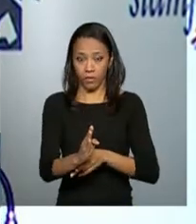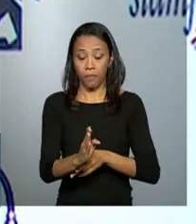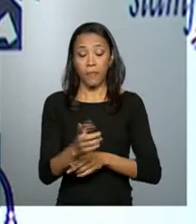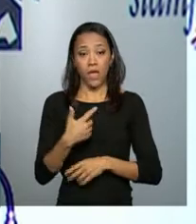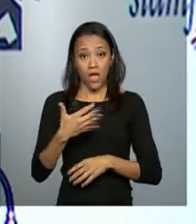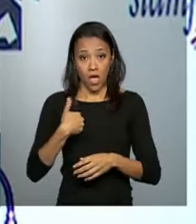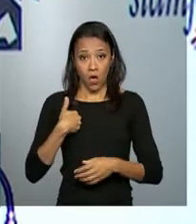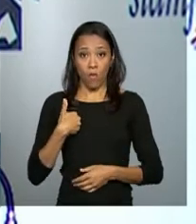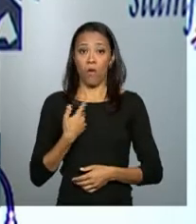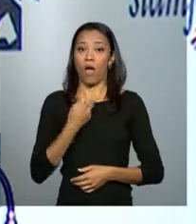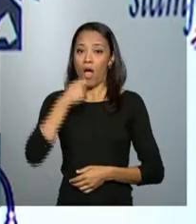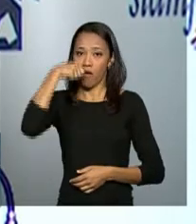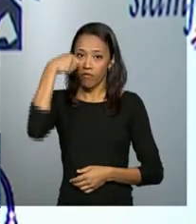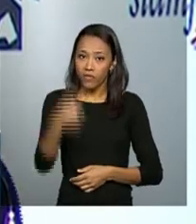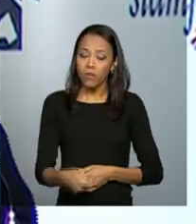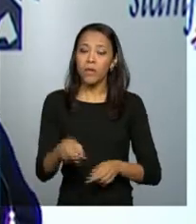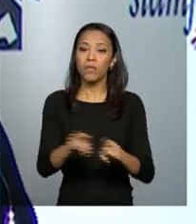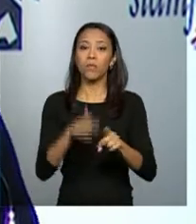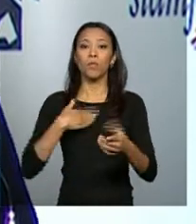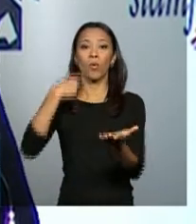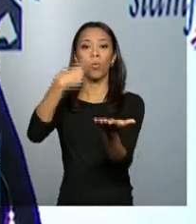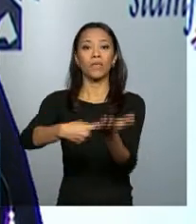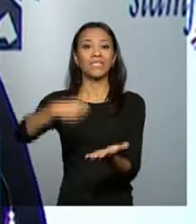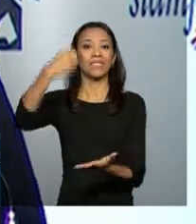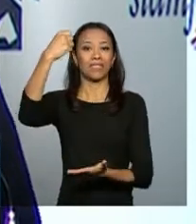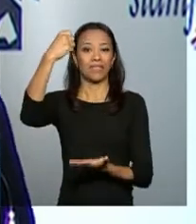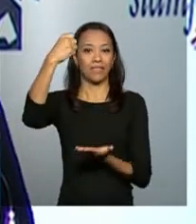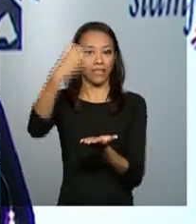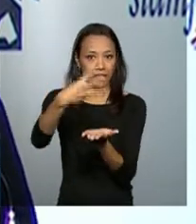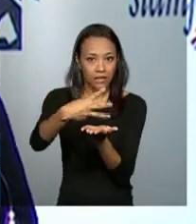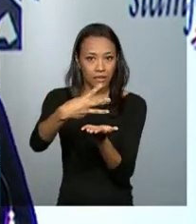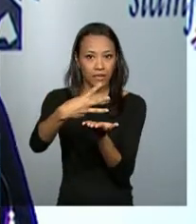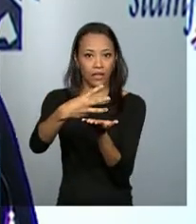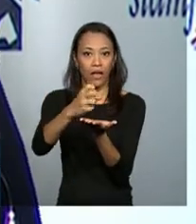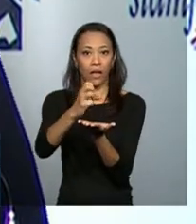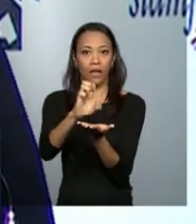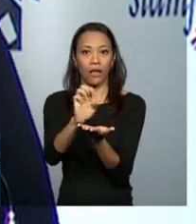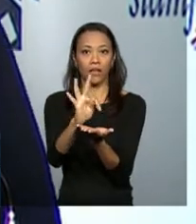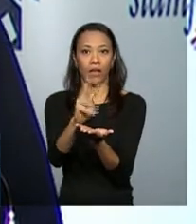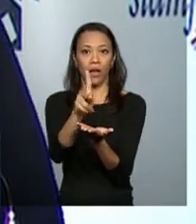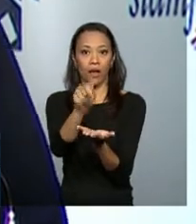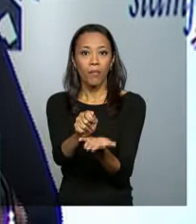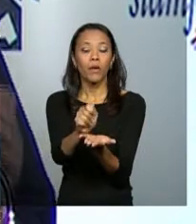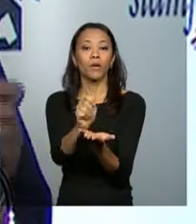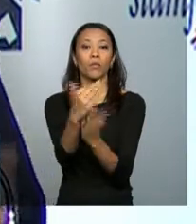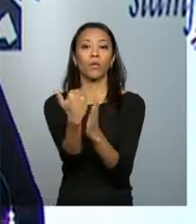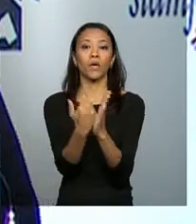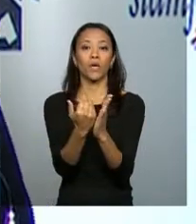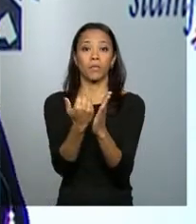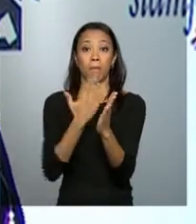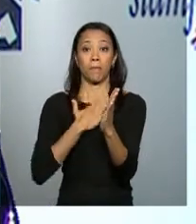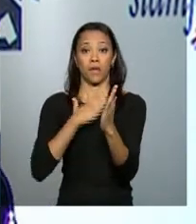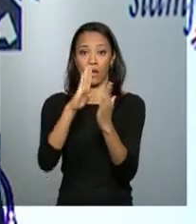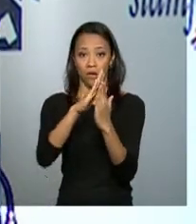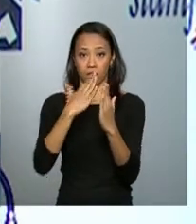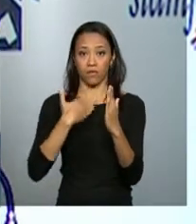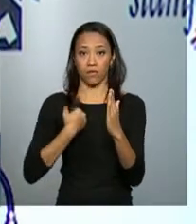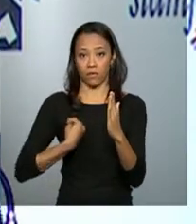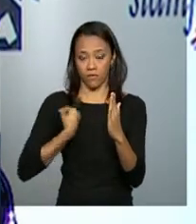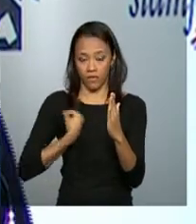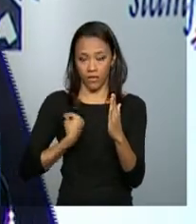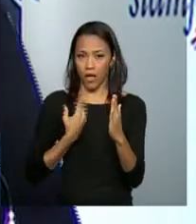meu compromisso também com o lançamento da terceira etapa do Minha Casa Minha Vida. Agora nós vamos ser um